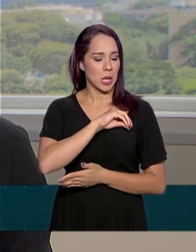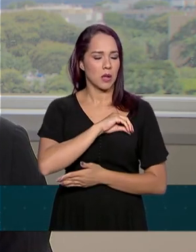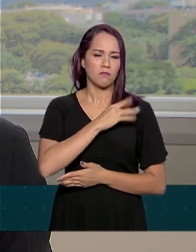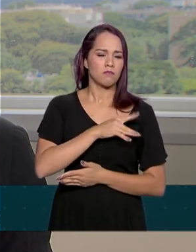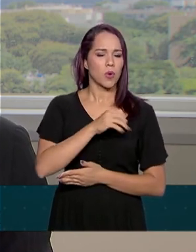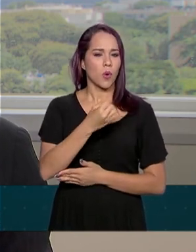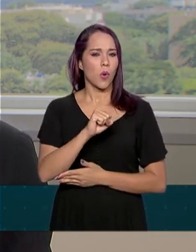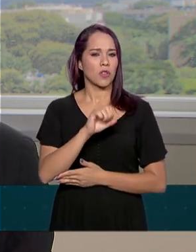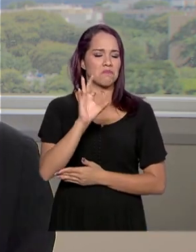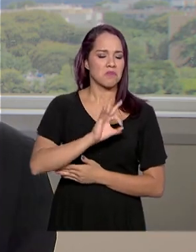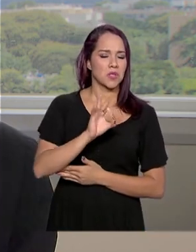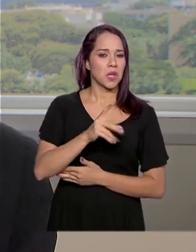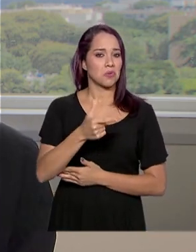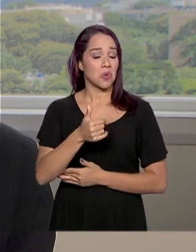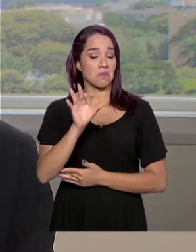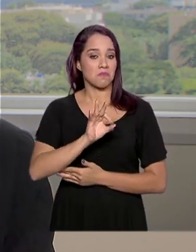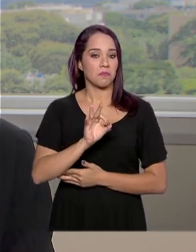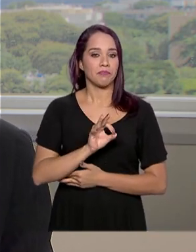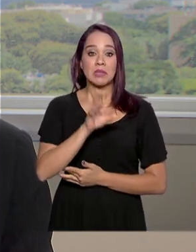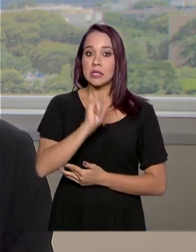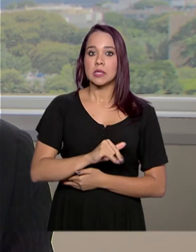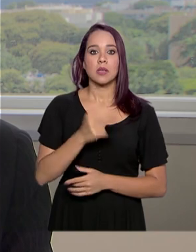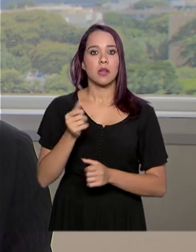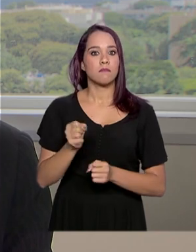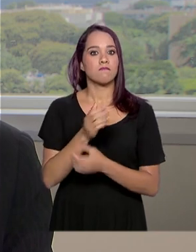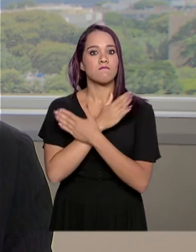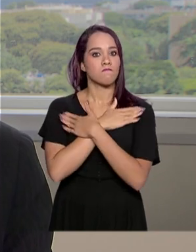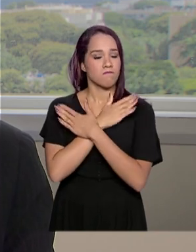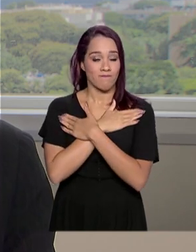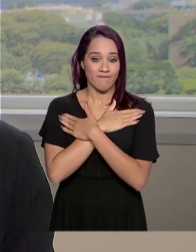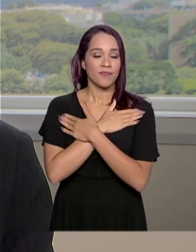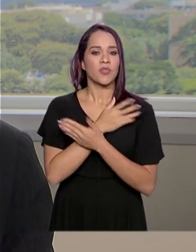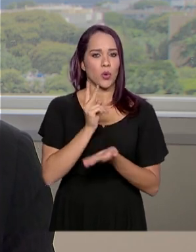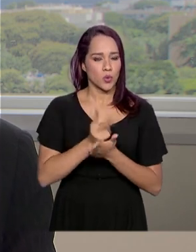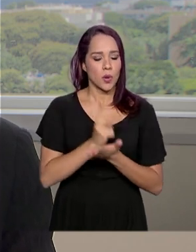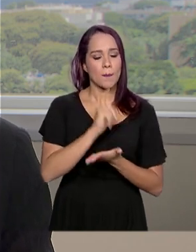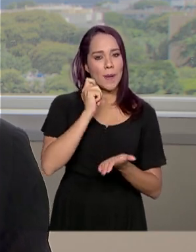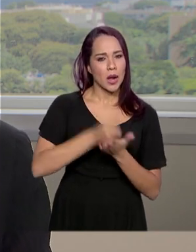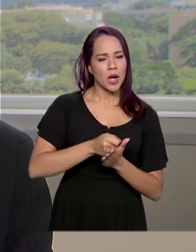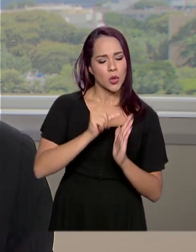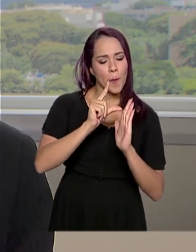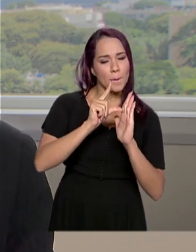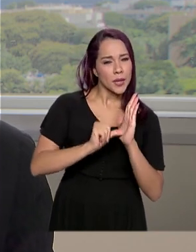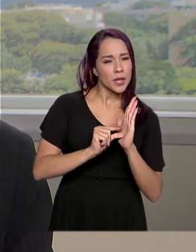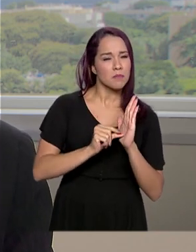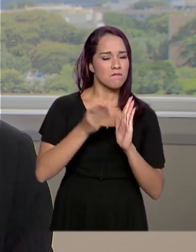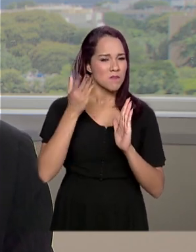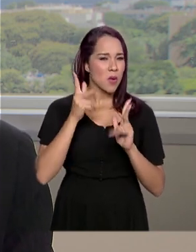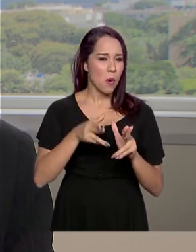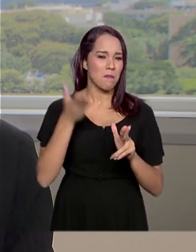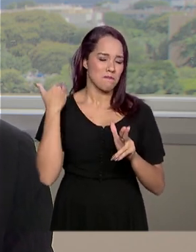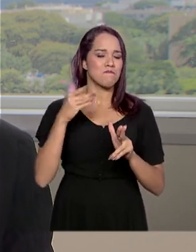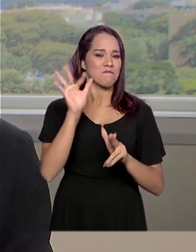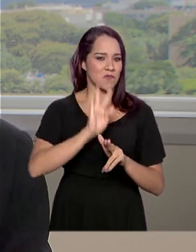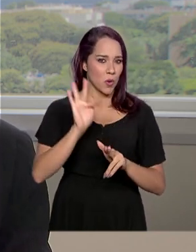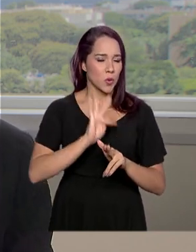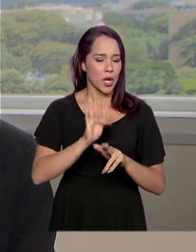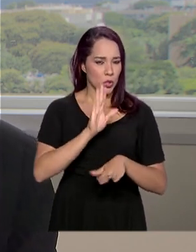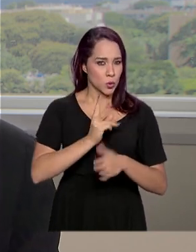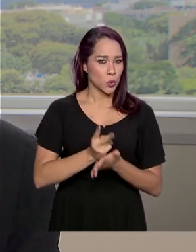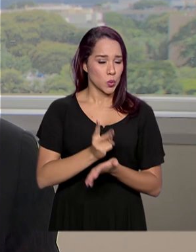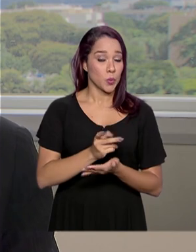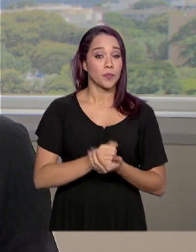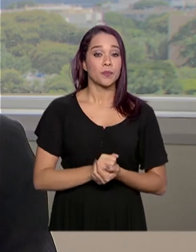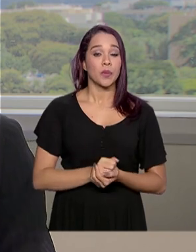12%. Se ele não tiver emprego, ele vai continuar pagando uma parcela mínima, que é o que ele pagava quando ele estudava. E